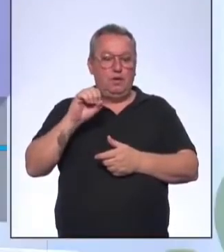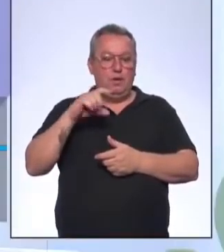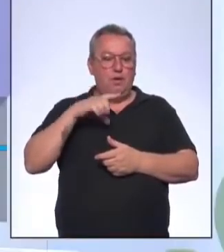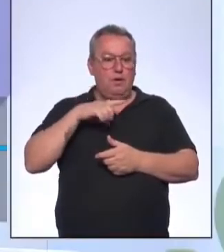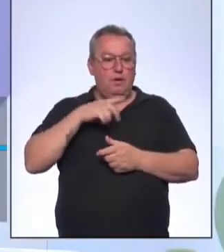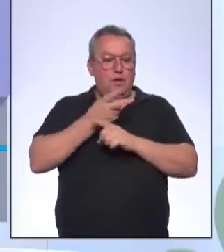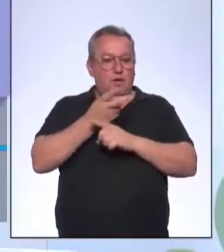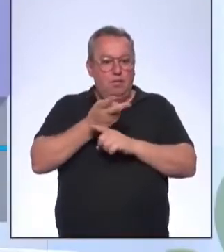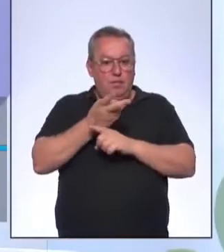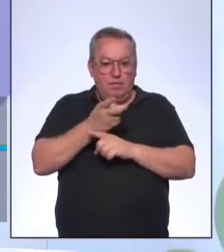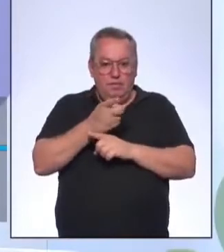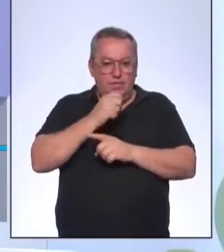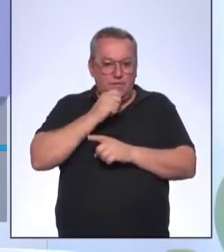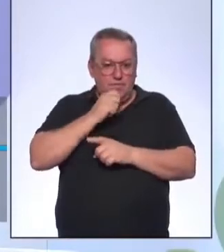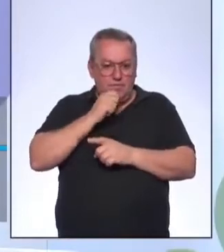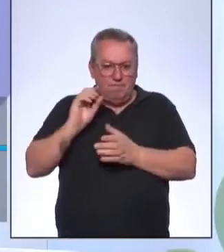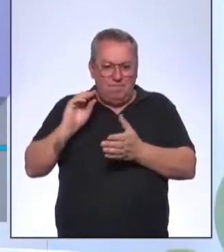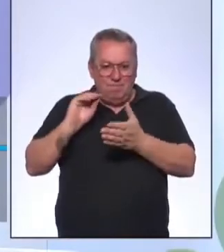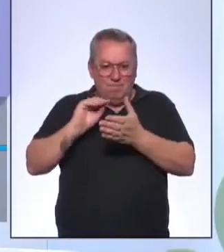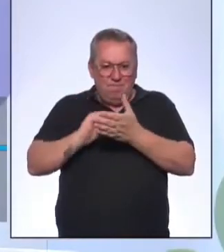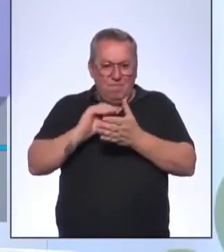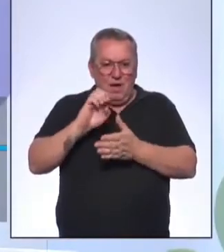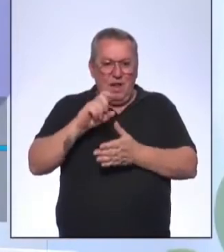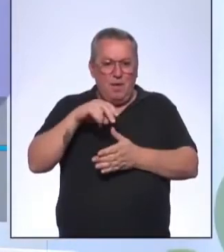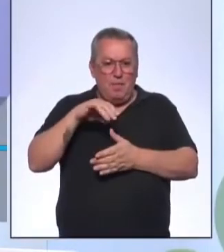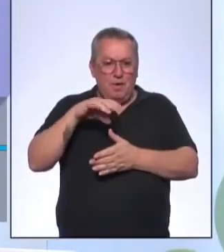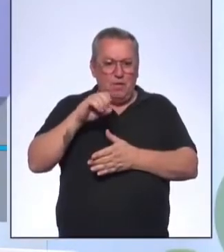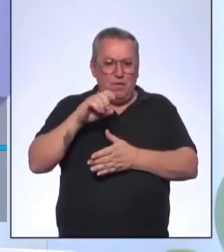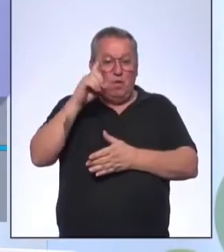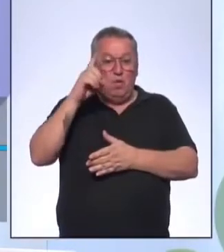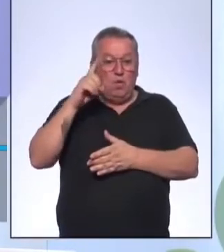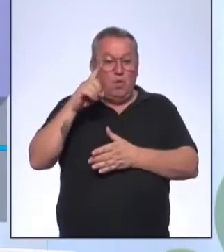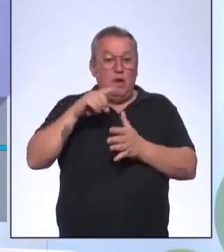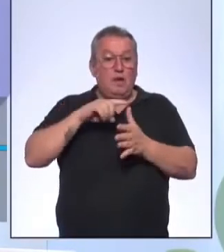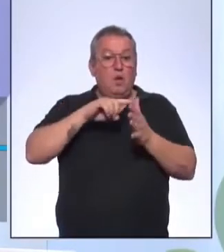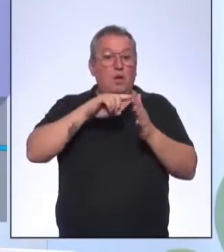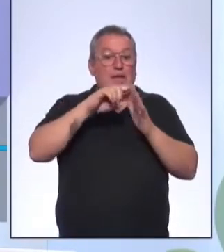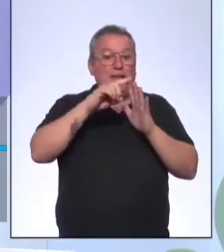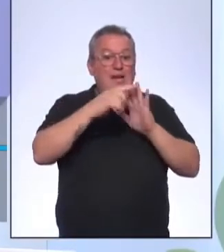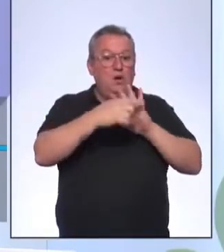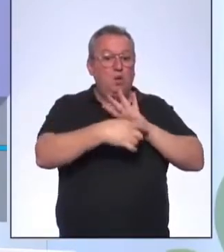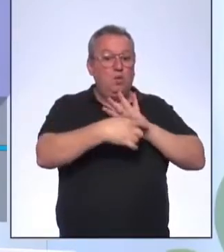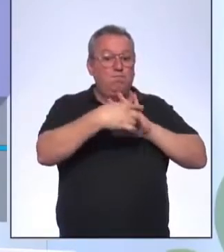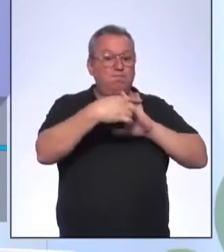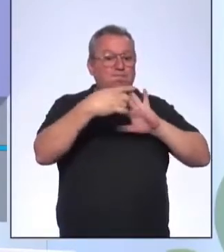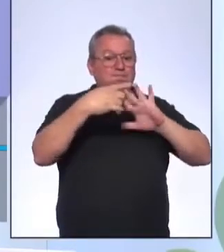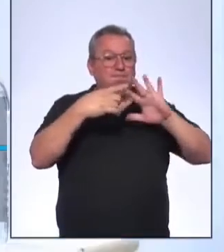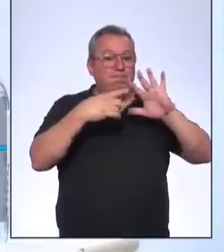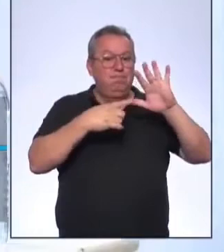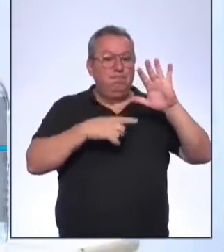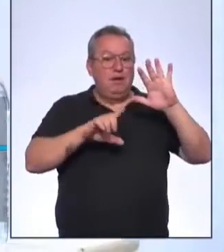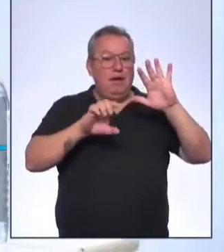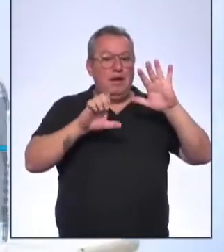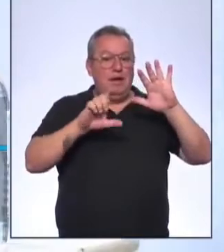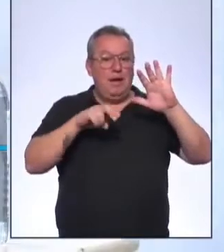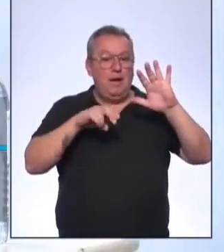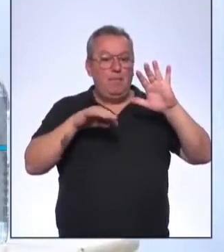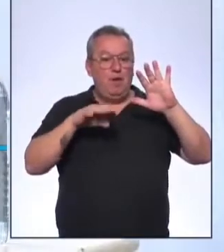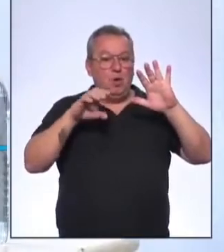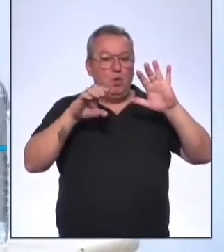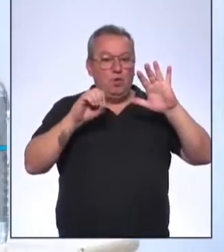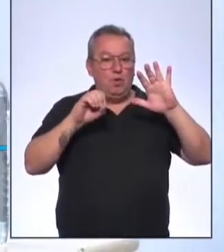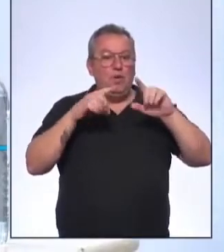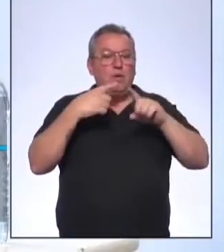a gente está procurando aqui vocês ainda não colocaram Quais são os elementos a uma dica são cinco elementos da vida é assim que eu gosto também de